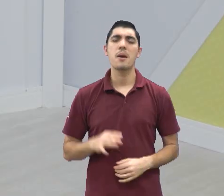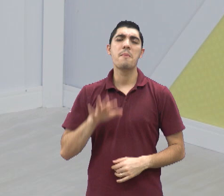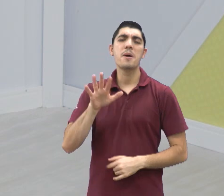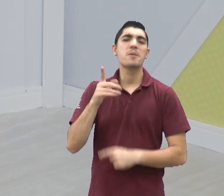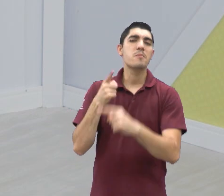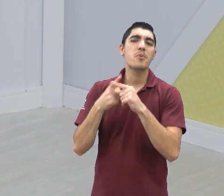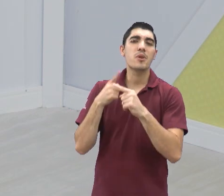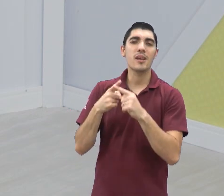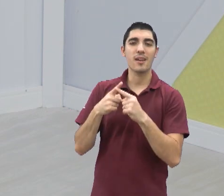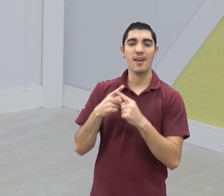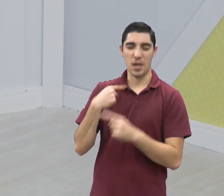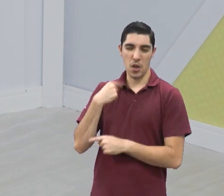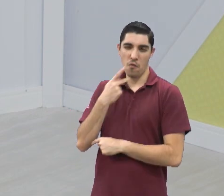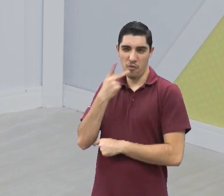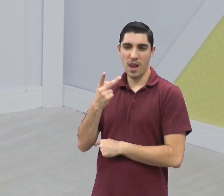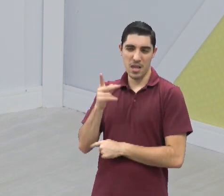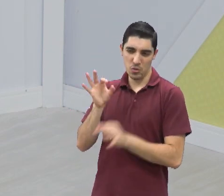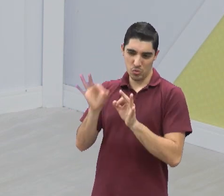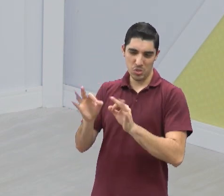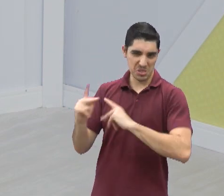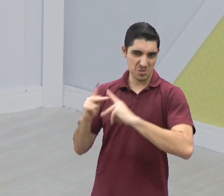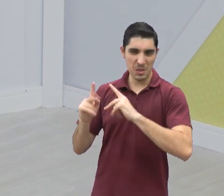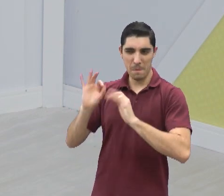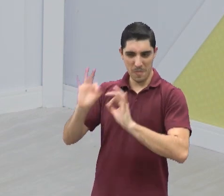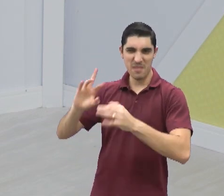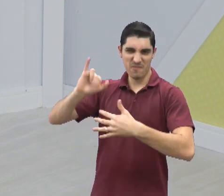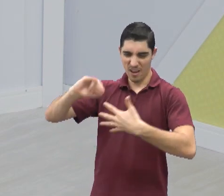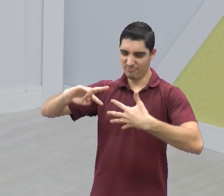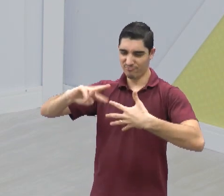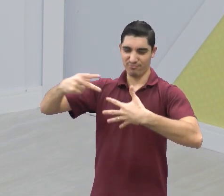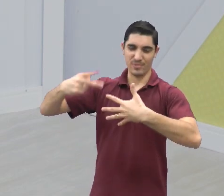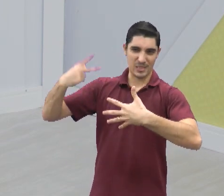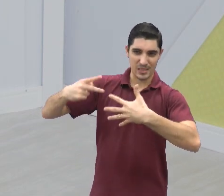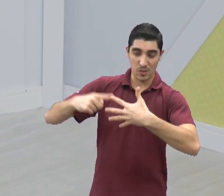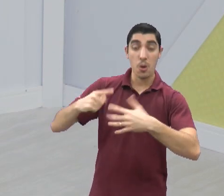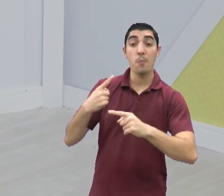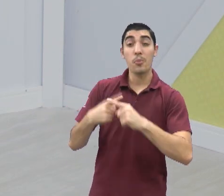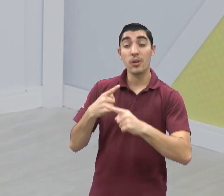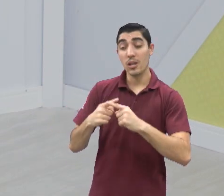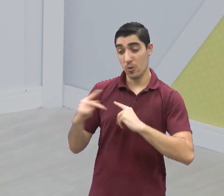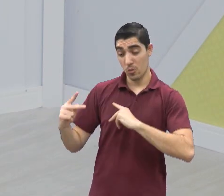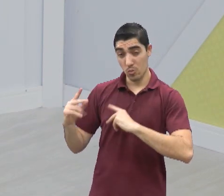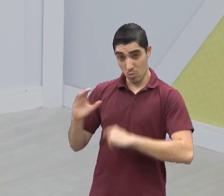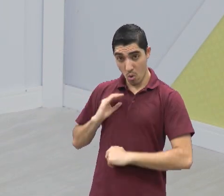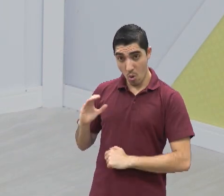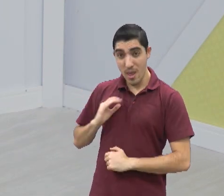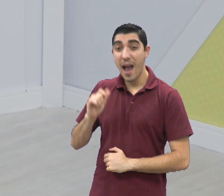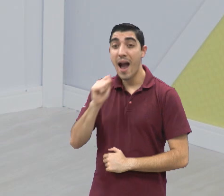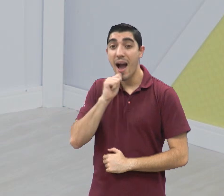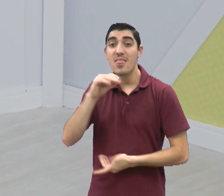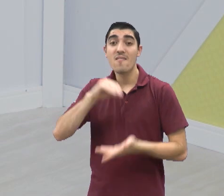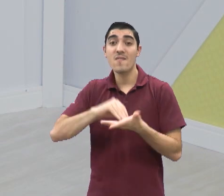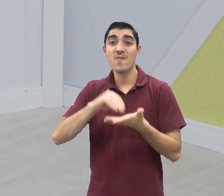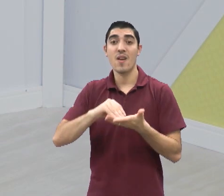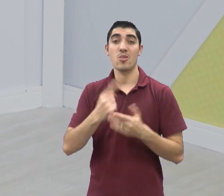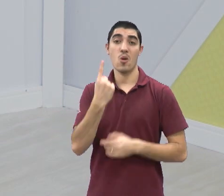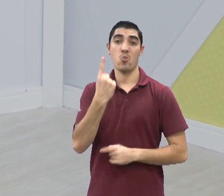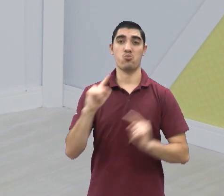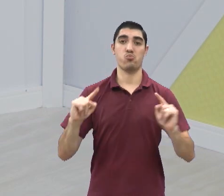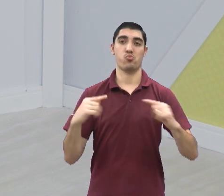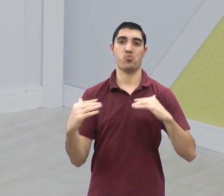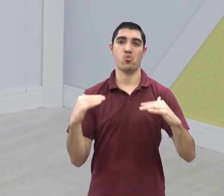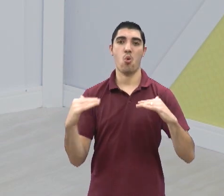José vai perder, provavelmente vai perder a primeira colocação? Porque o Corinthians tem um jogo para fazer, pode ver aqui, o Corinthians tem um jogo para fazer e